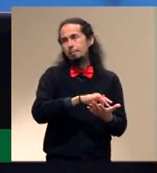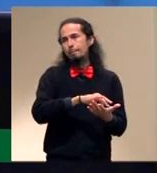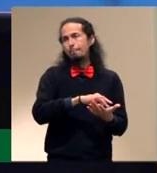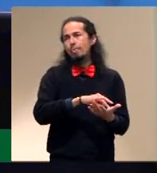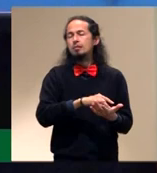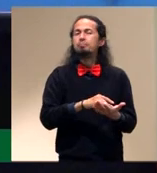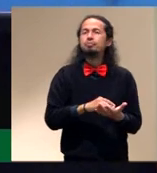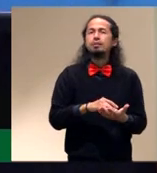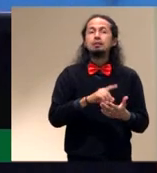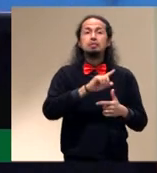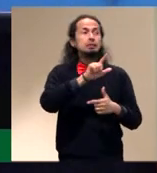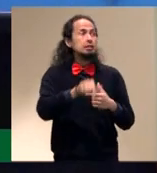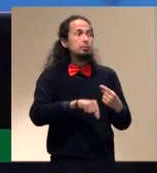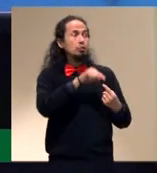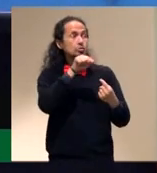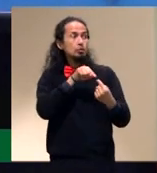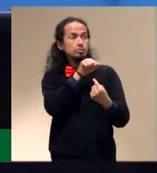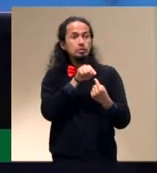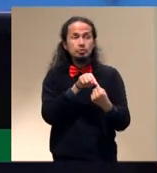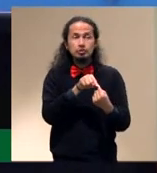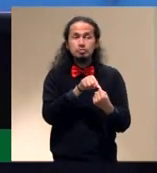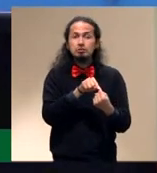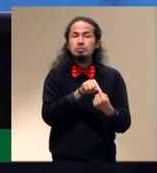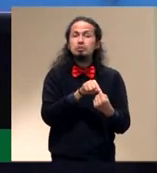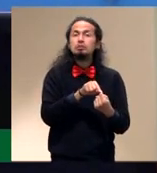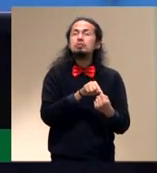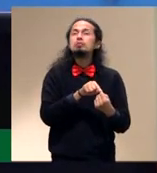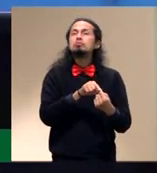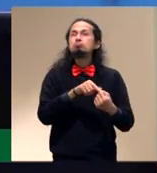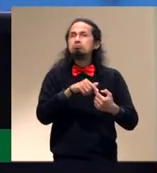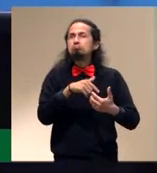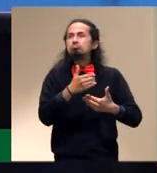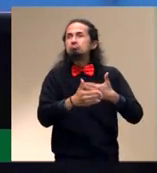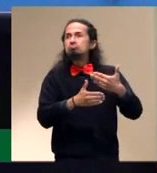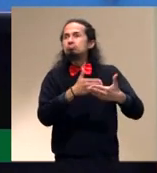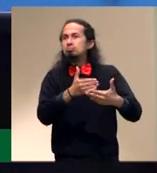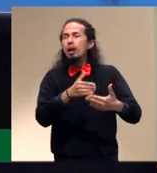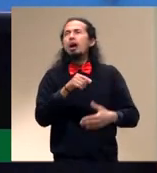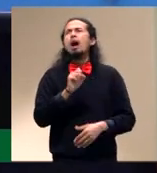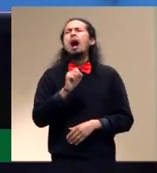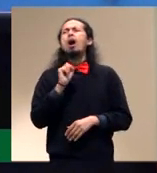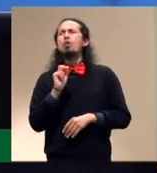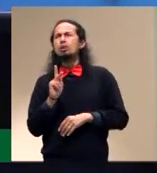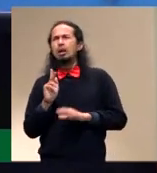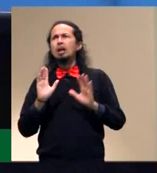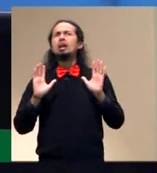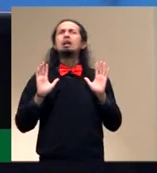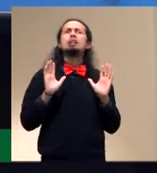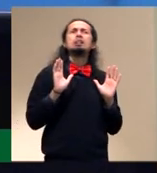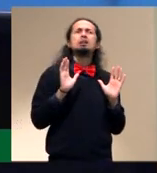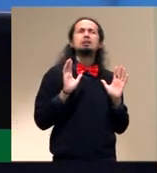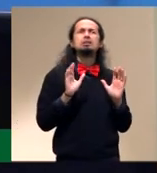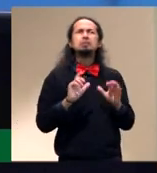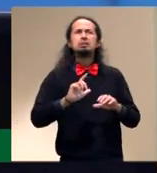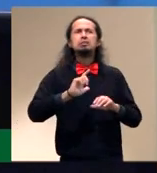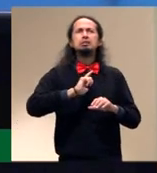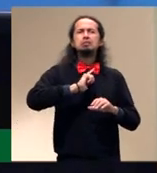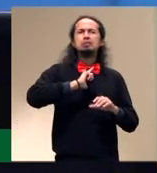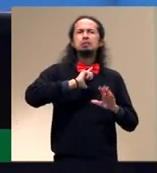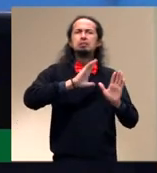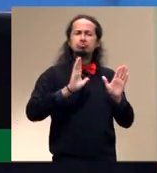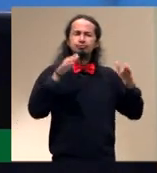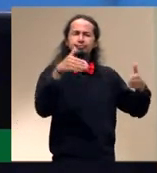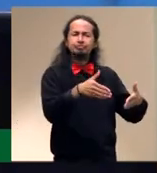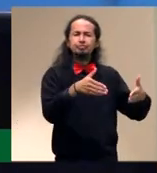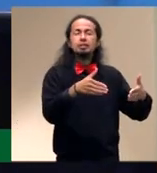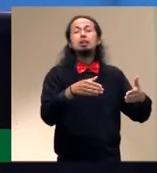profissional docente que está com a criança na mão lá todo dia, ah, ok, a educação infantil tem uma especificidade. E amanhã eu chego